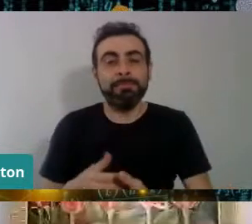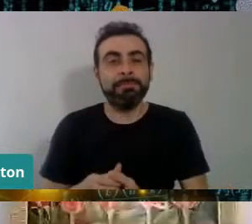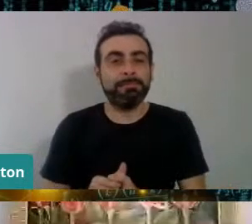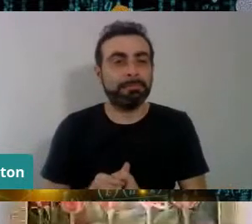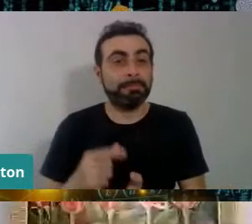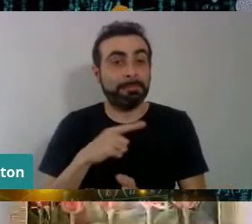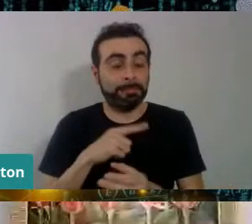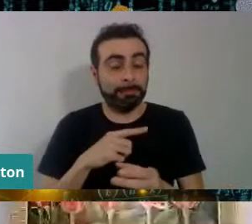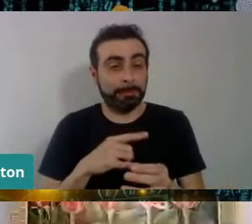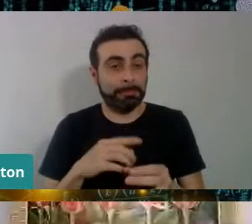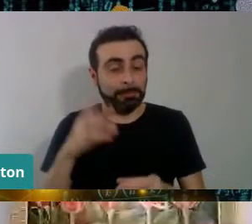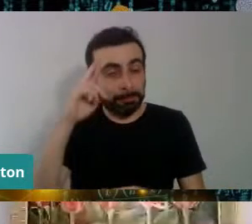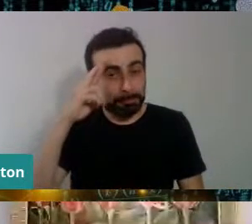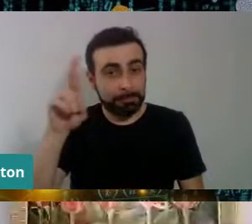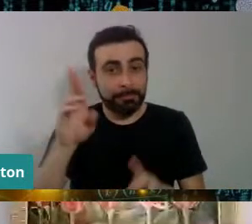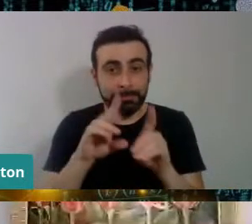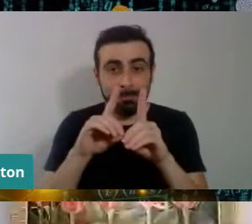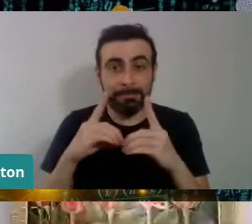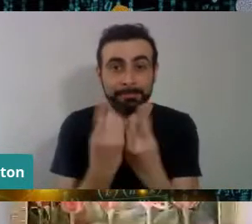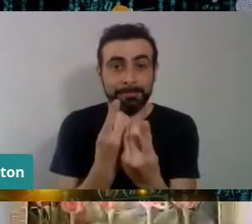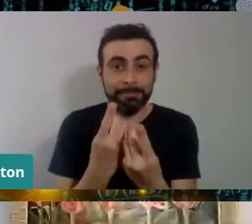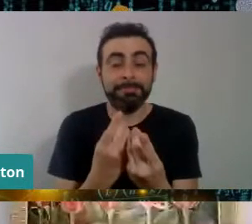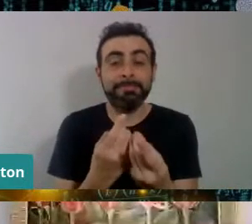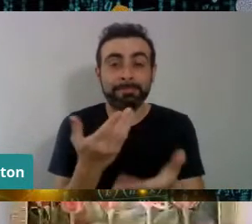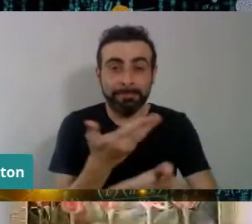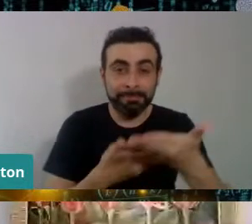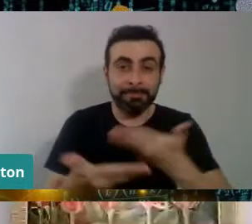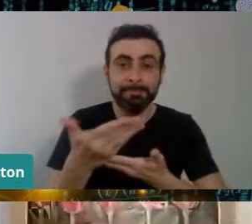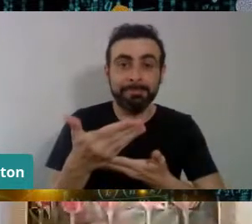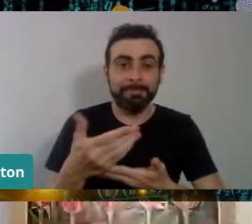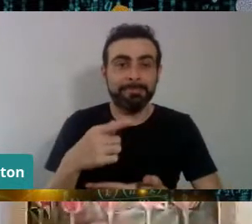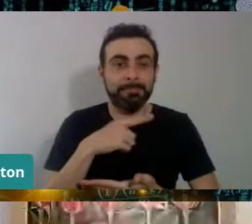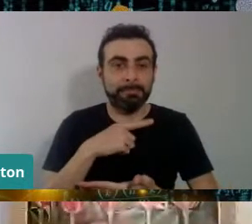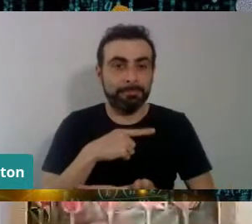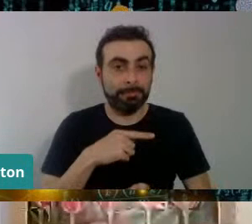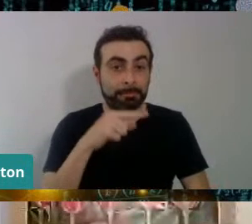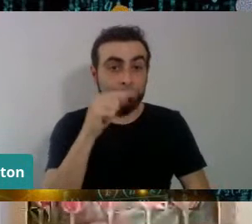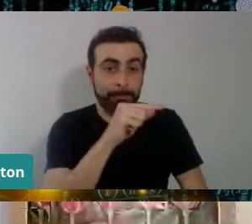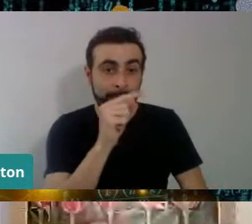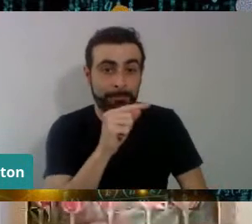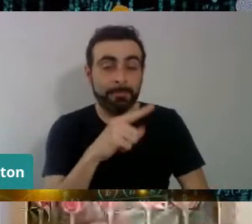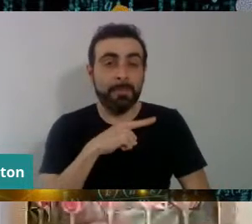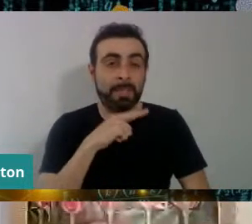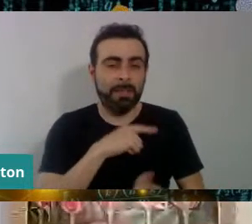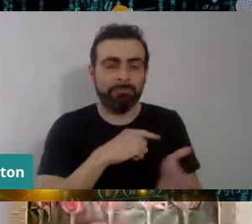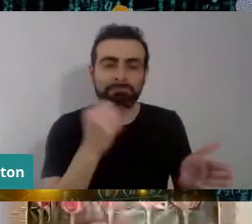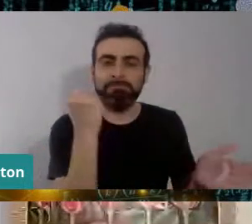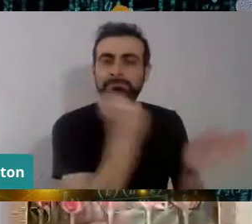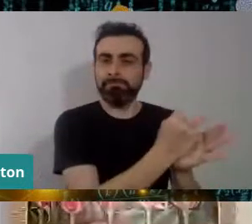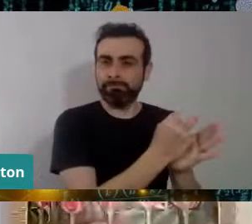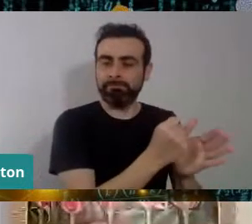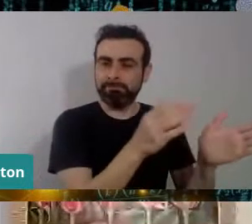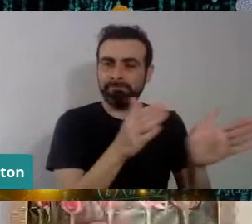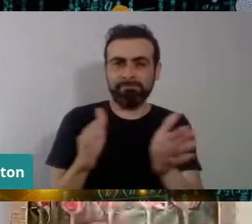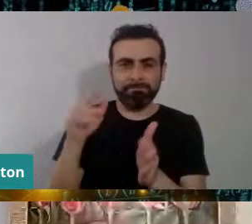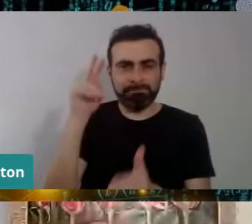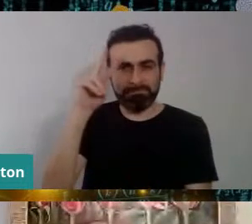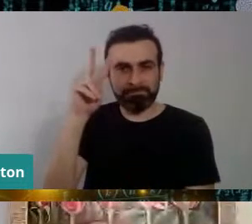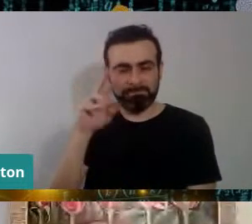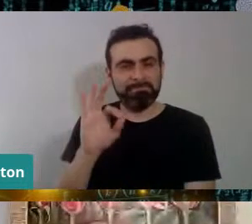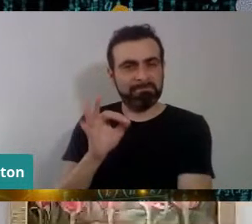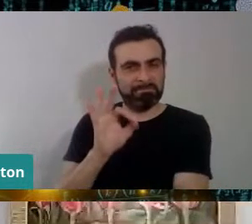do departamento. O Koga também tem tempo alguma... muito bom, né? Foi um tempo muito, marcou época, né? Marcou época, né,